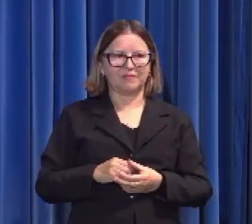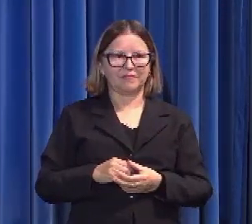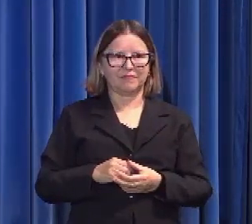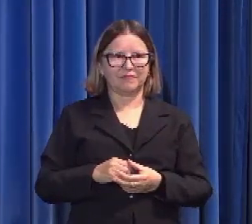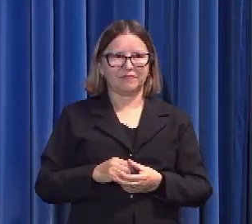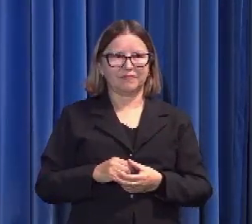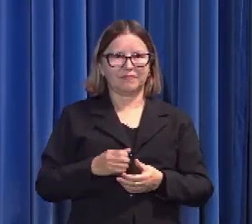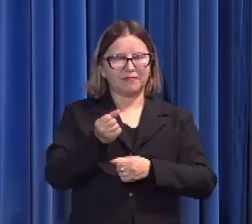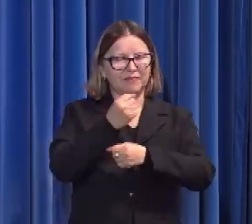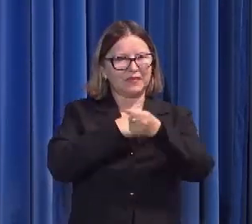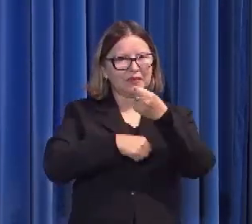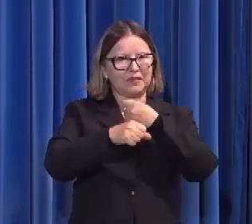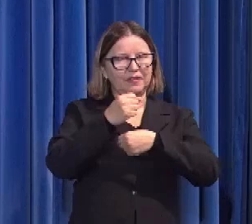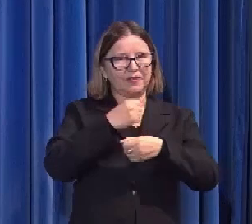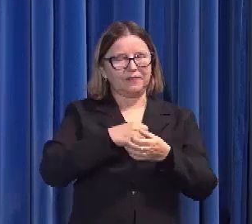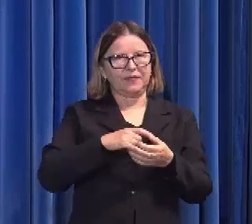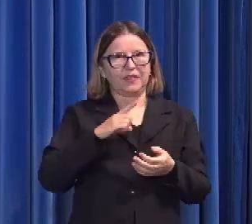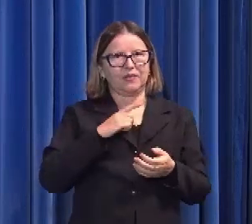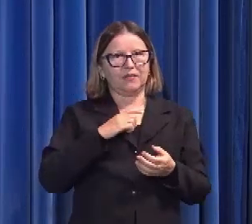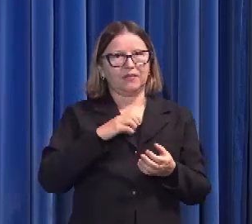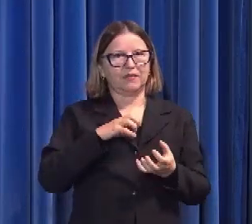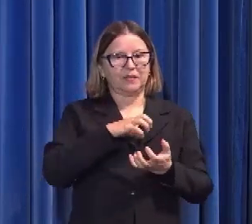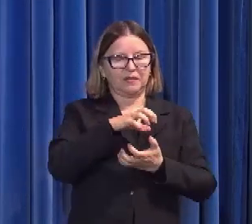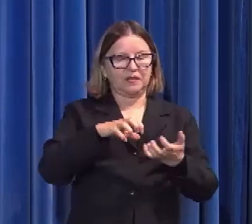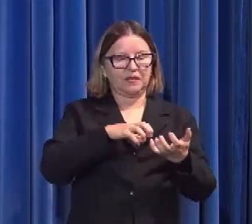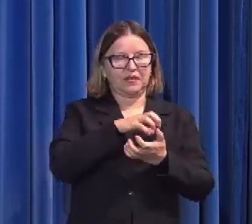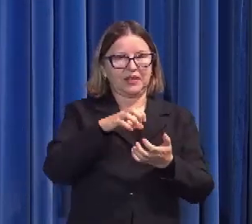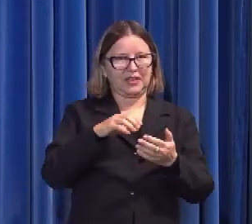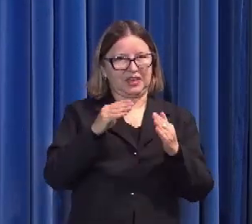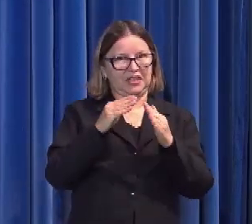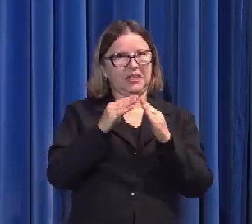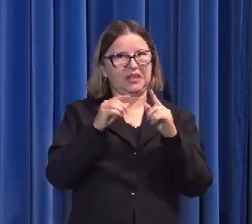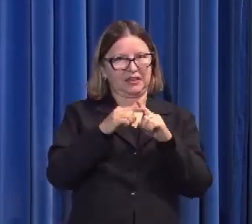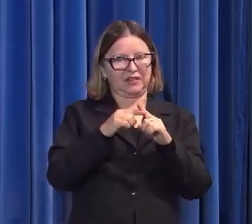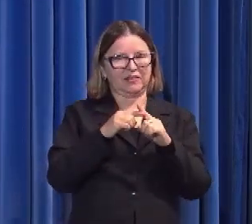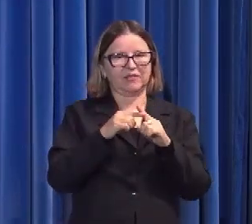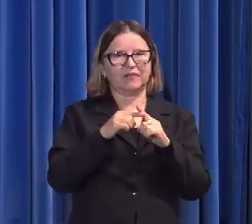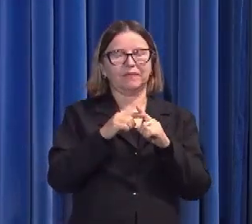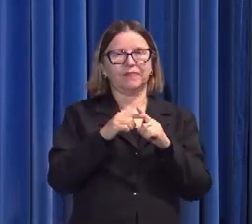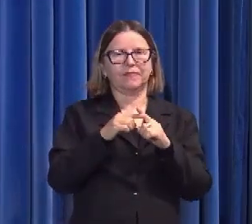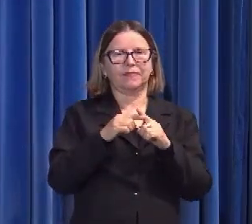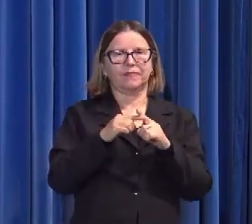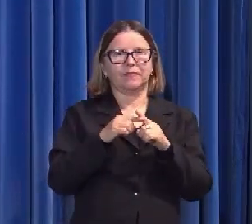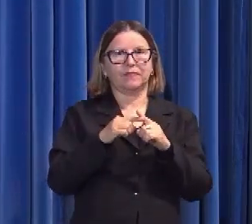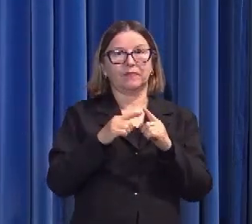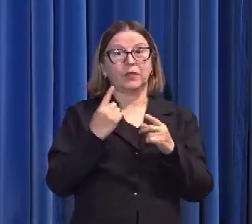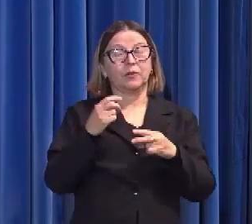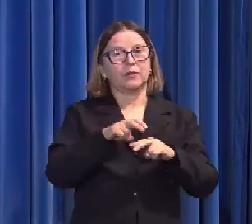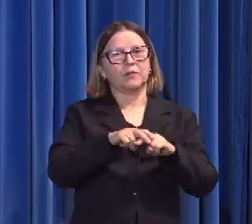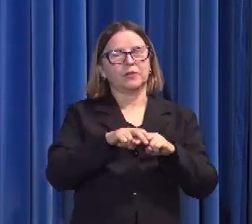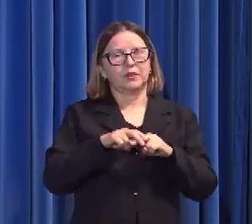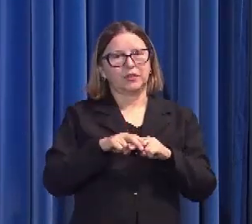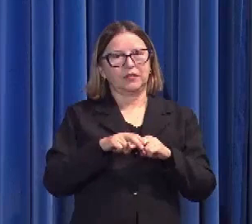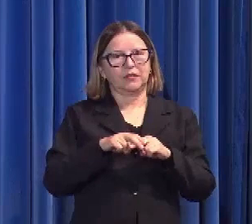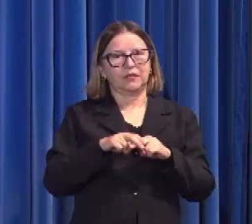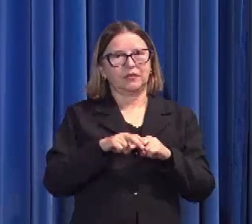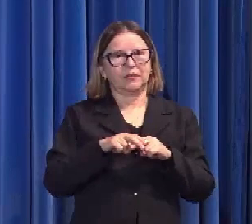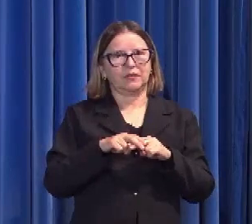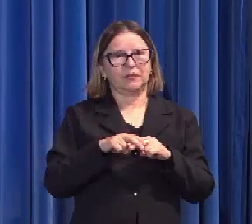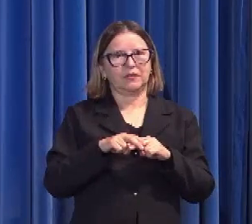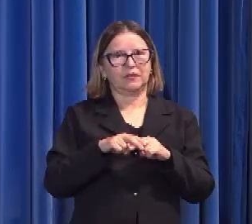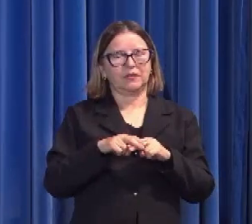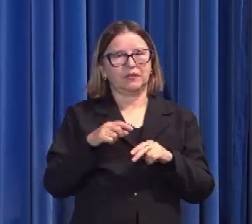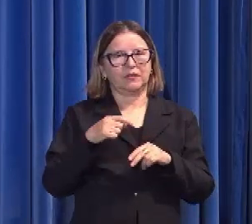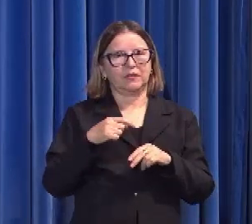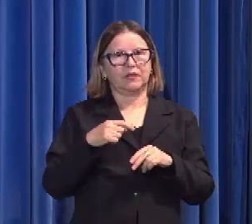e há uns anos atrás nós tivemos uma crise na nossa igreja e uma das razões é que esse velho aqui estava